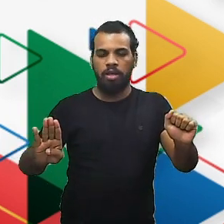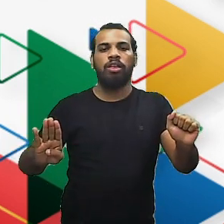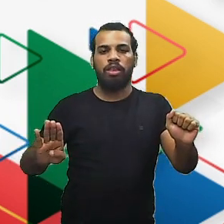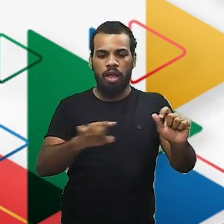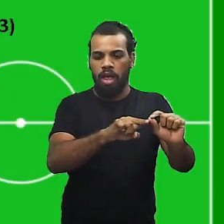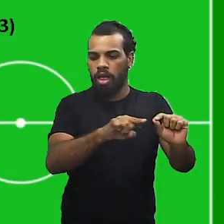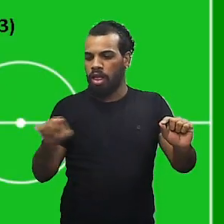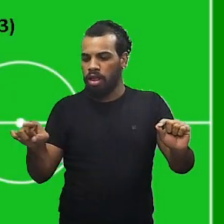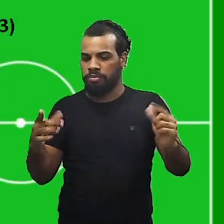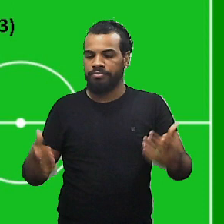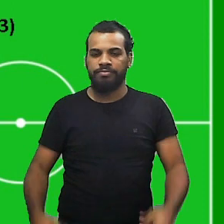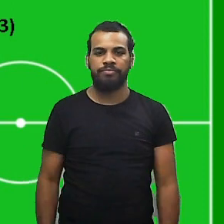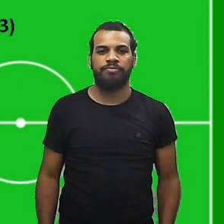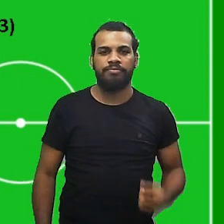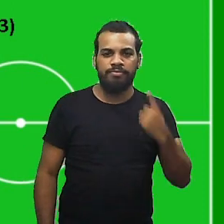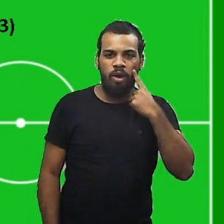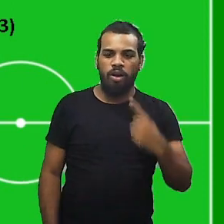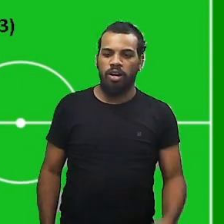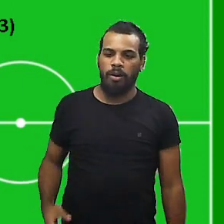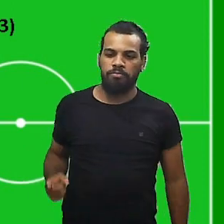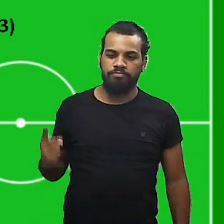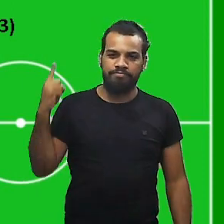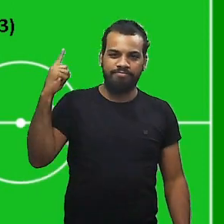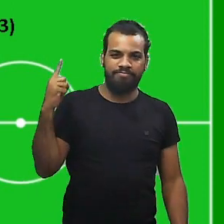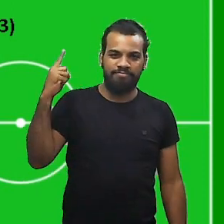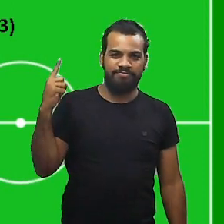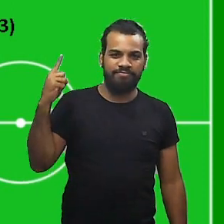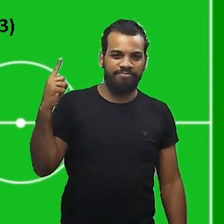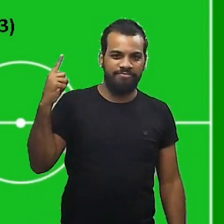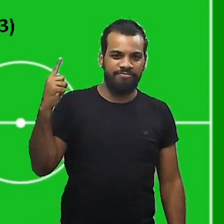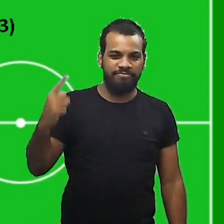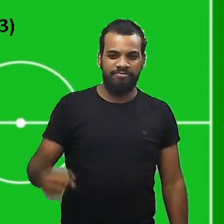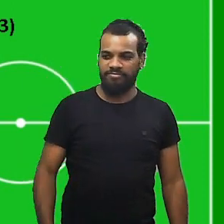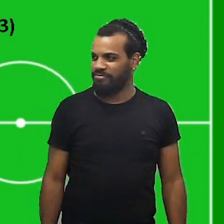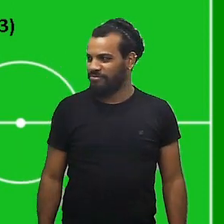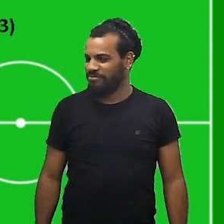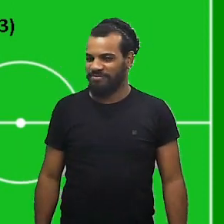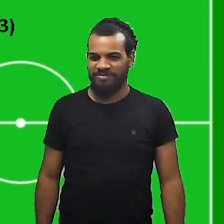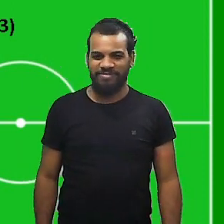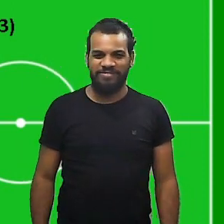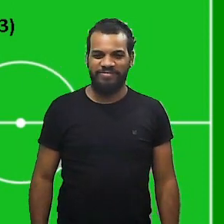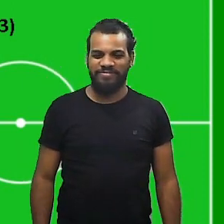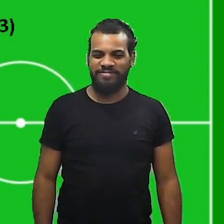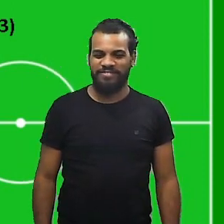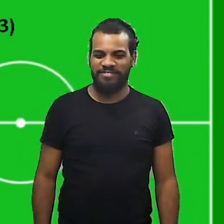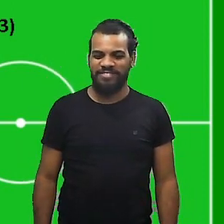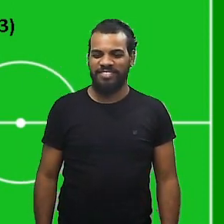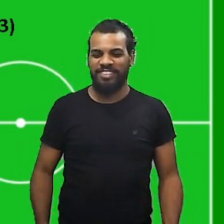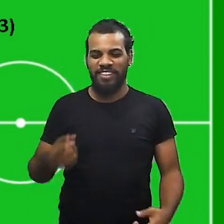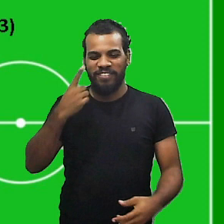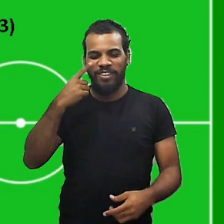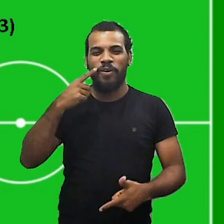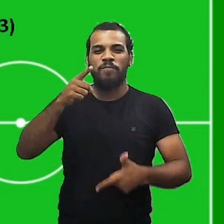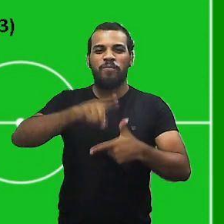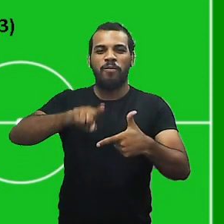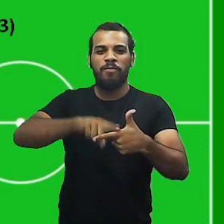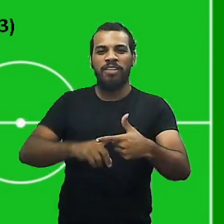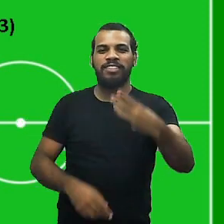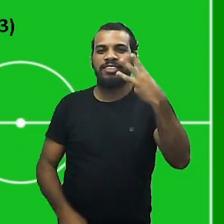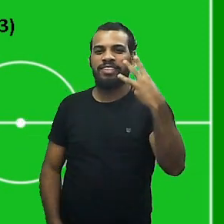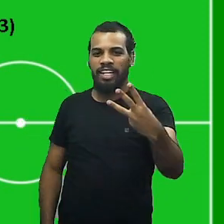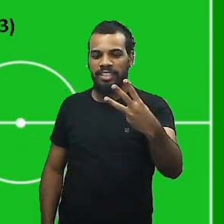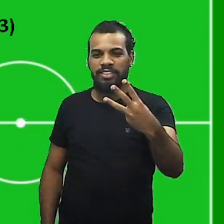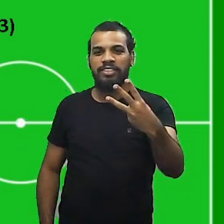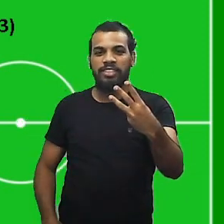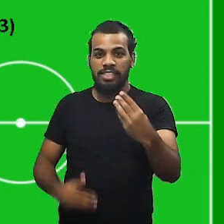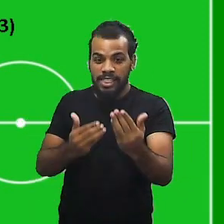cartesiano. Olha só, na última aula nós vimos o probleminha 3. Iniciamos,